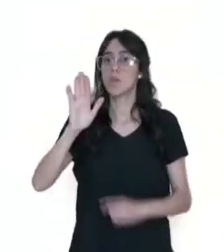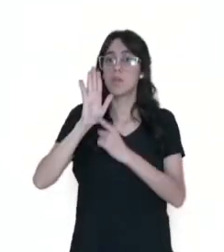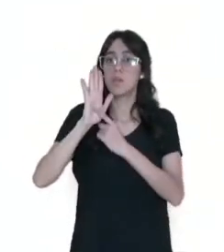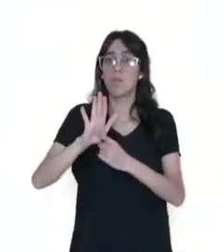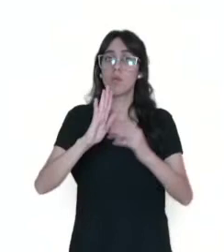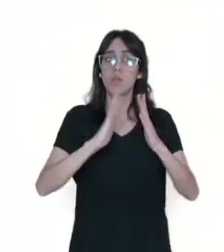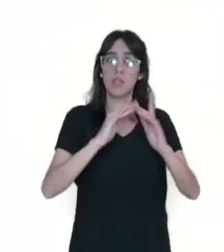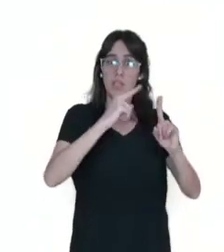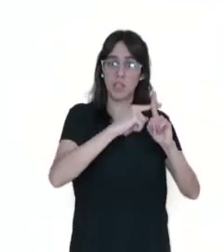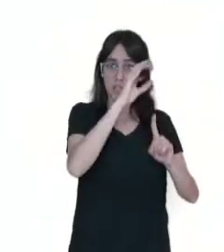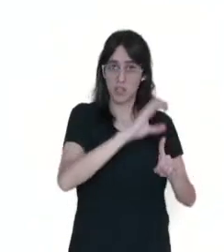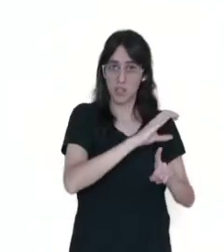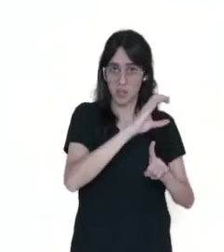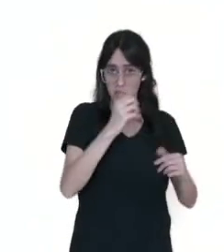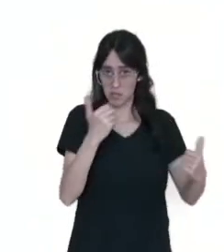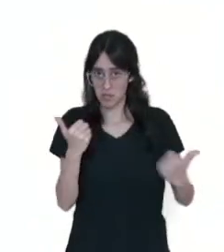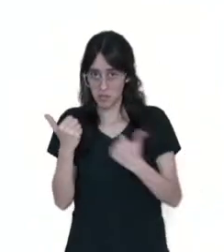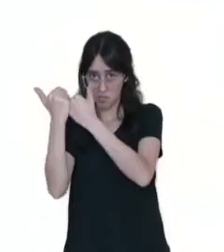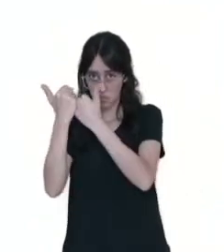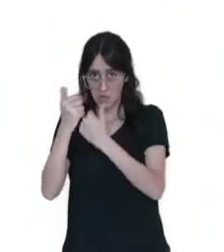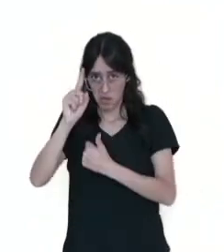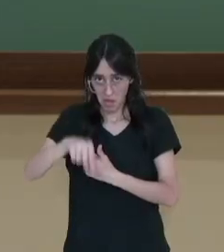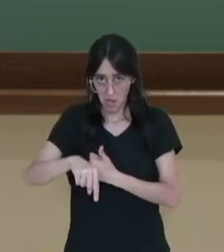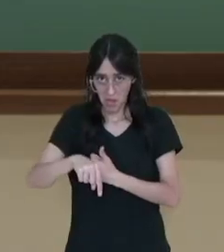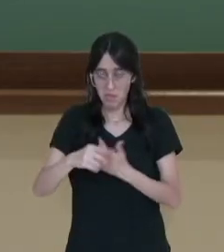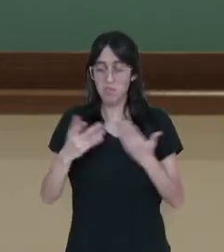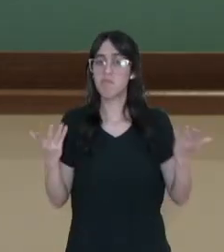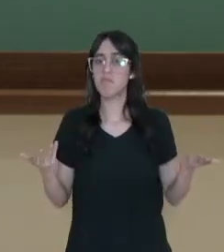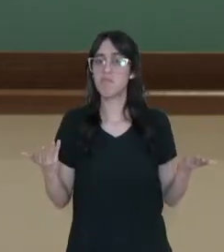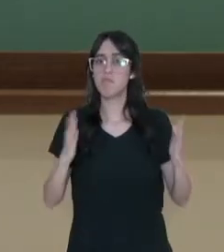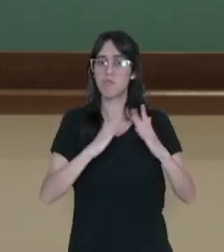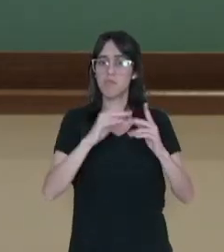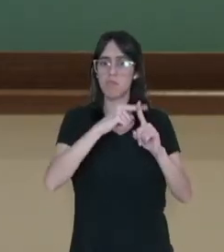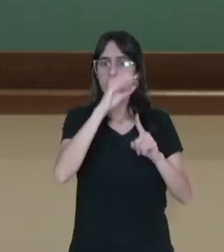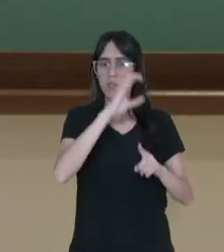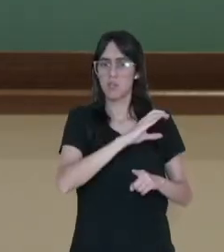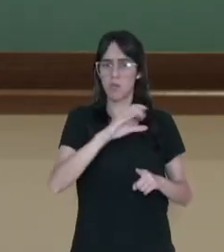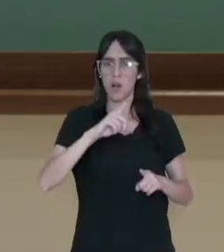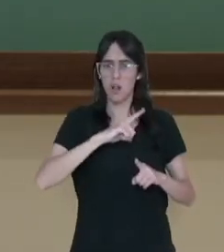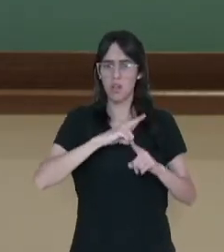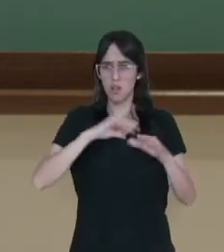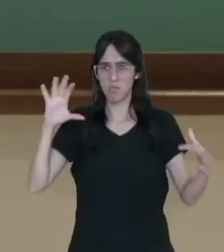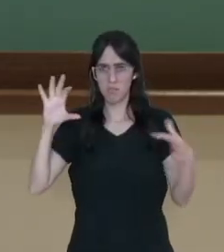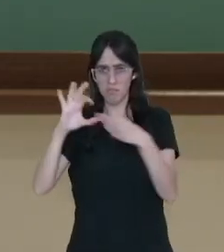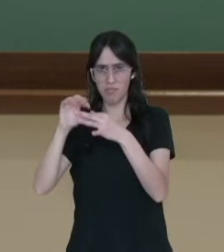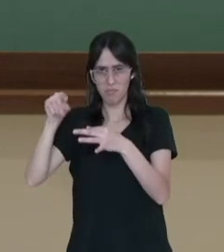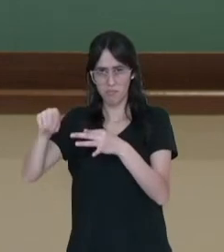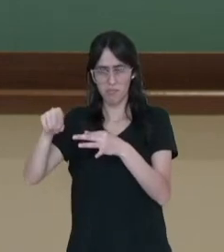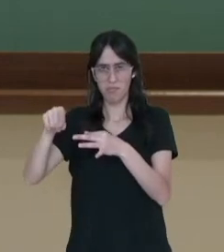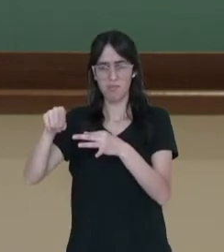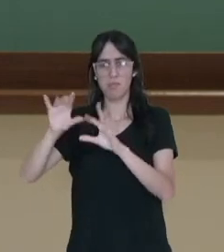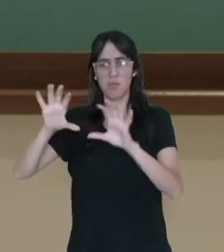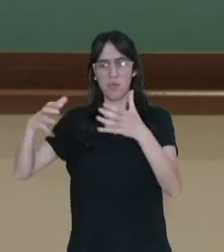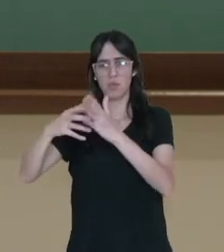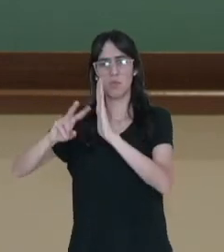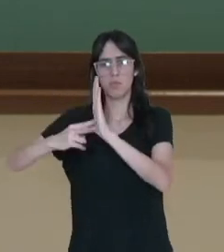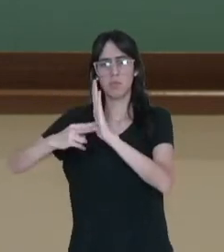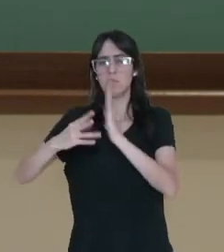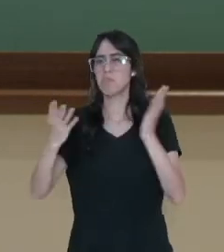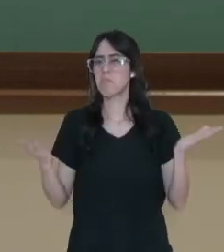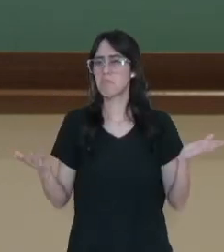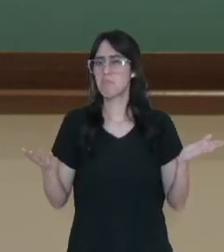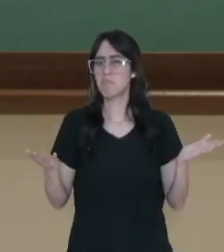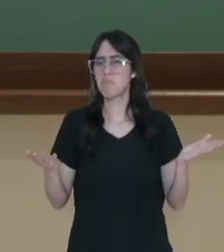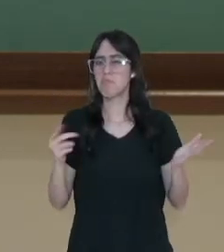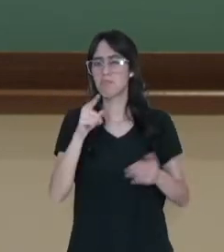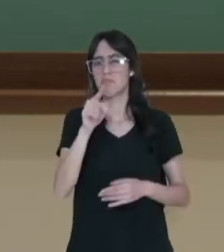da Igreja Católica no movimento de redemocratização. Tem alguma relação com a Igreja Católica aqui nessas